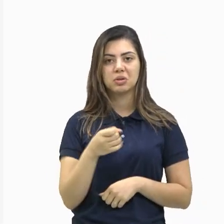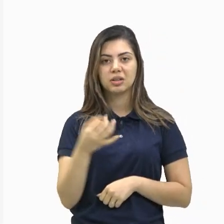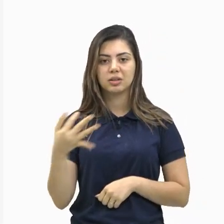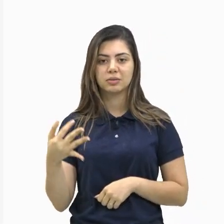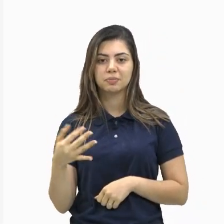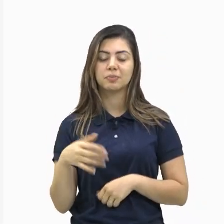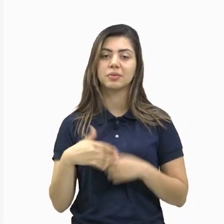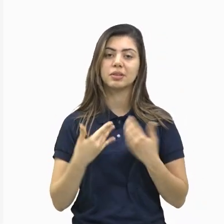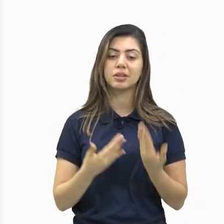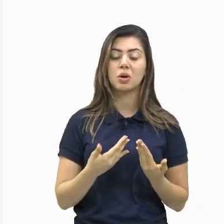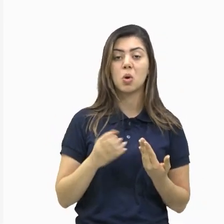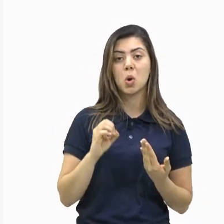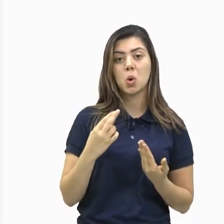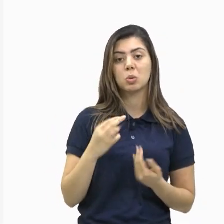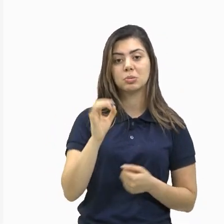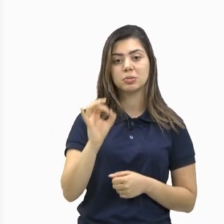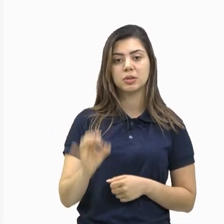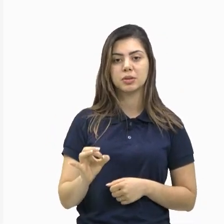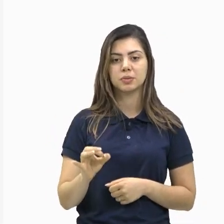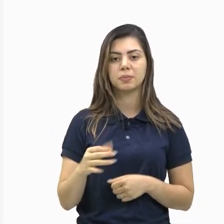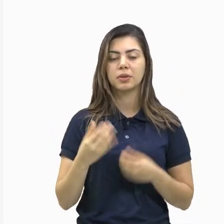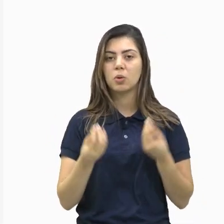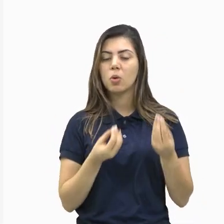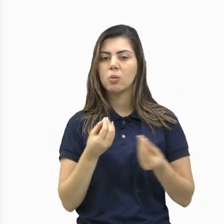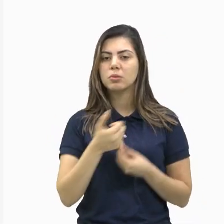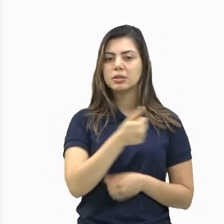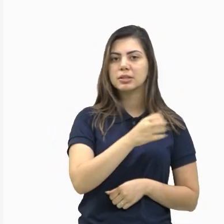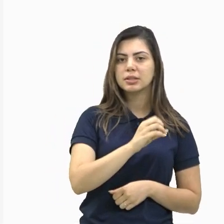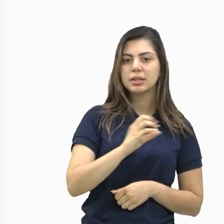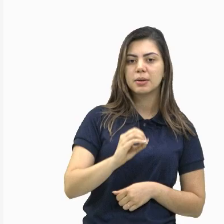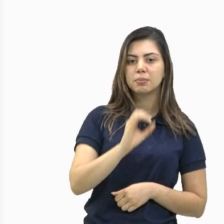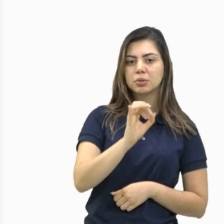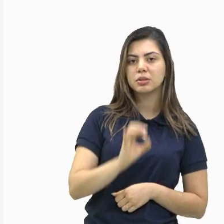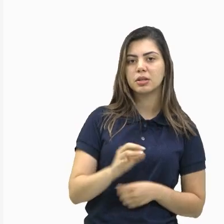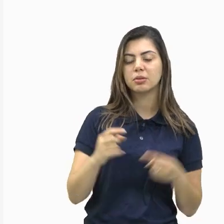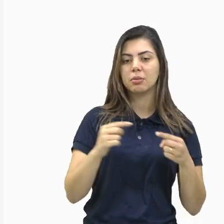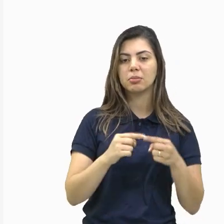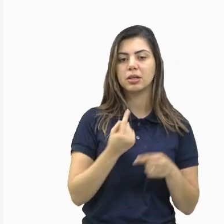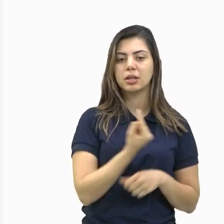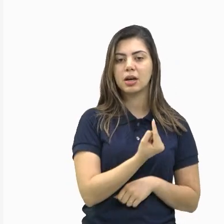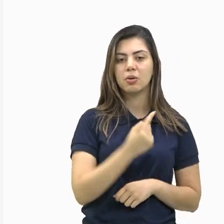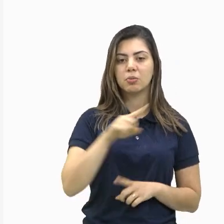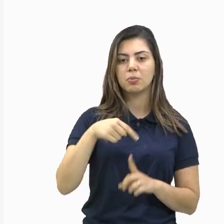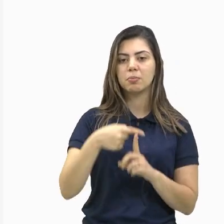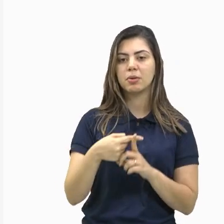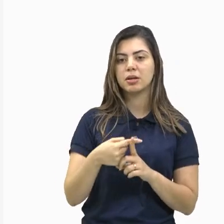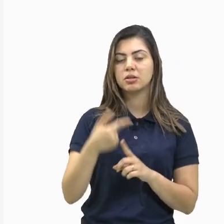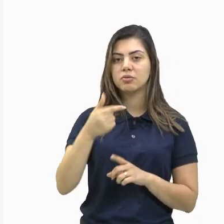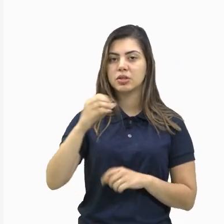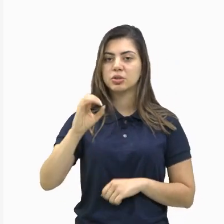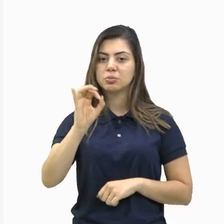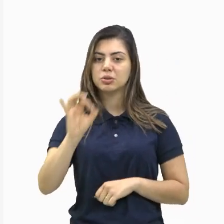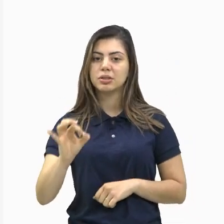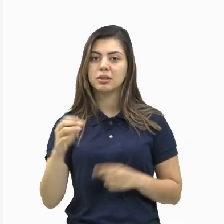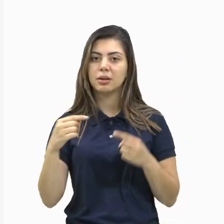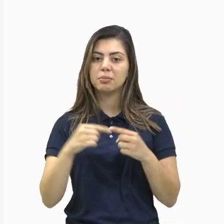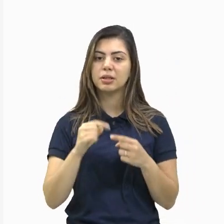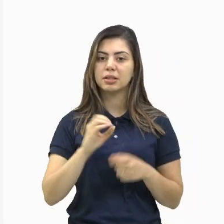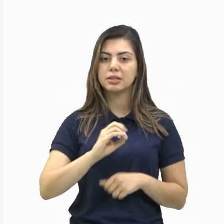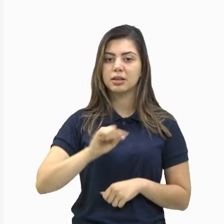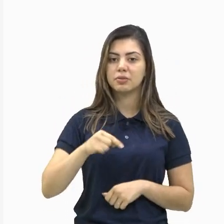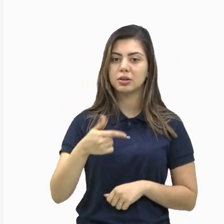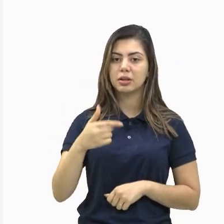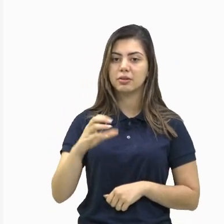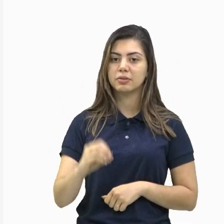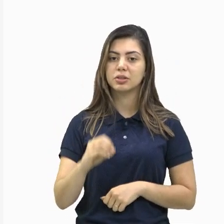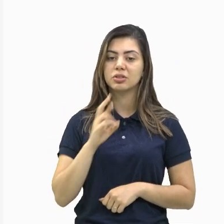forma decimal a gente fala que é 1, 20% é a mesma coisa que 0,20, ó, tá bom? E somando isso, nós